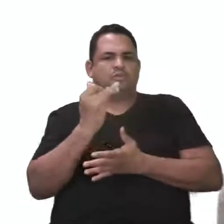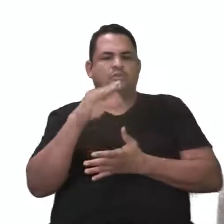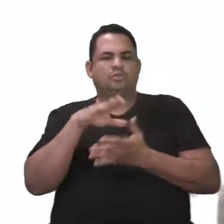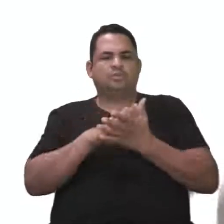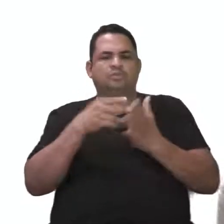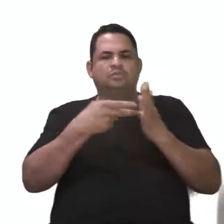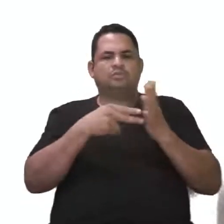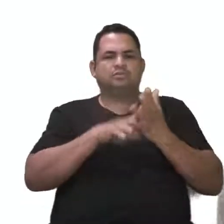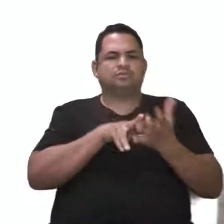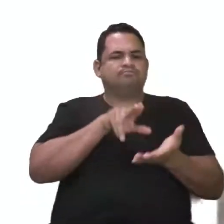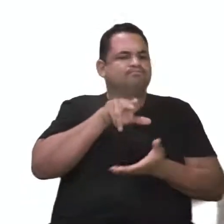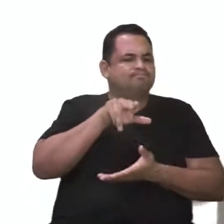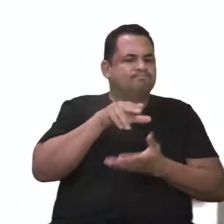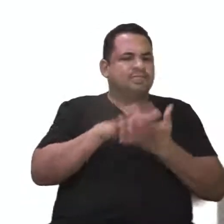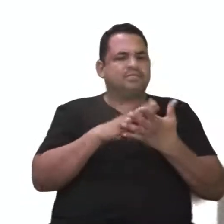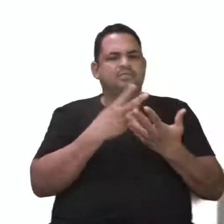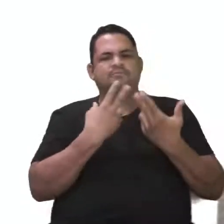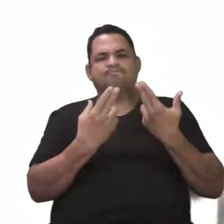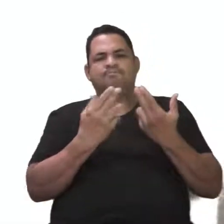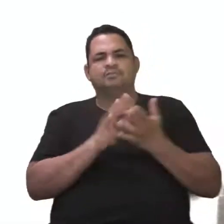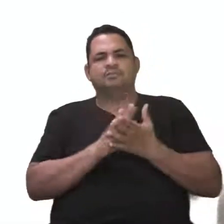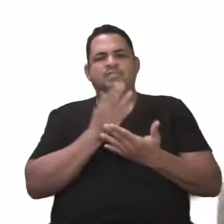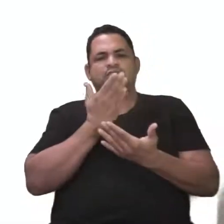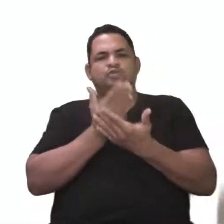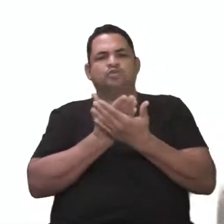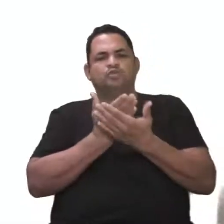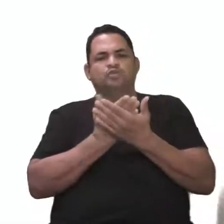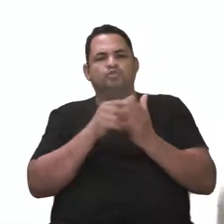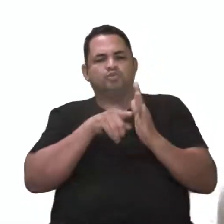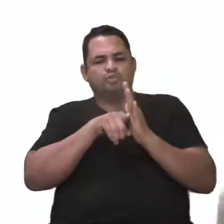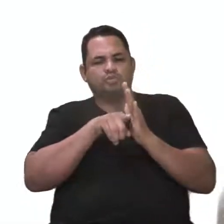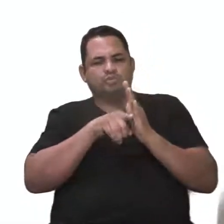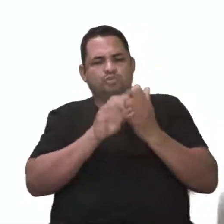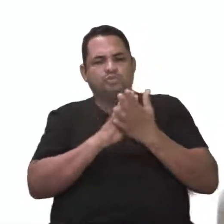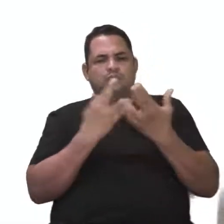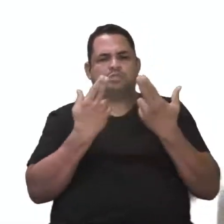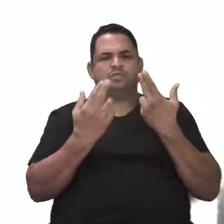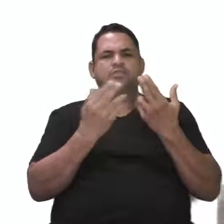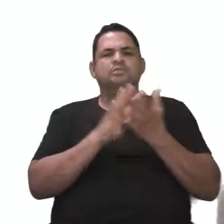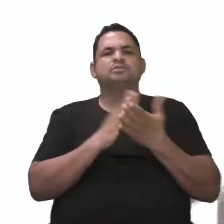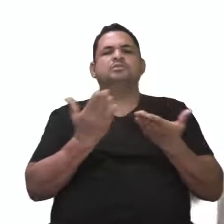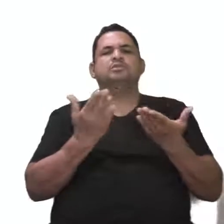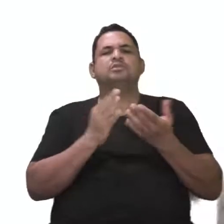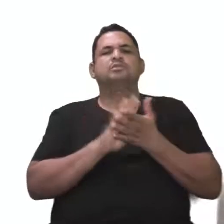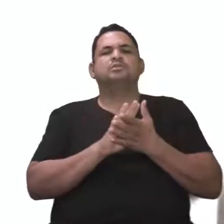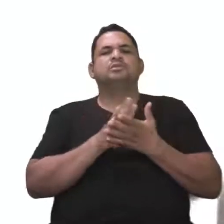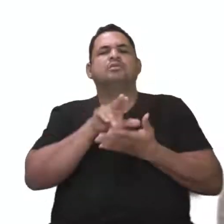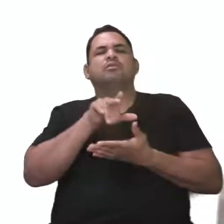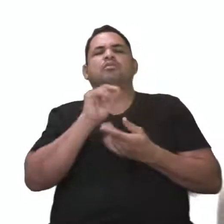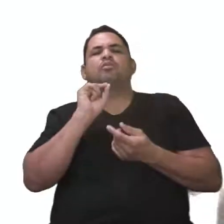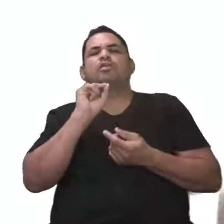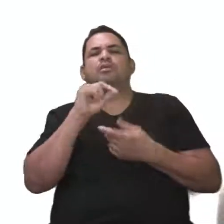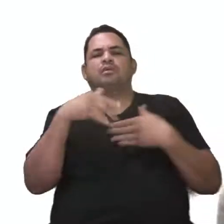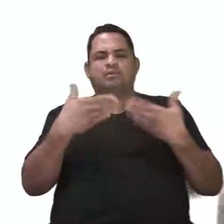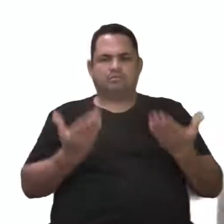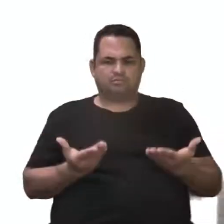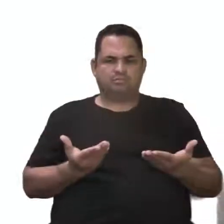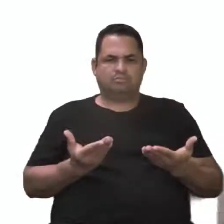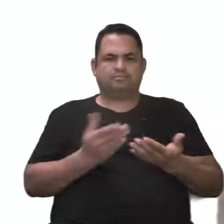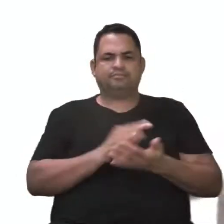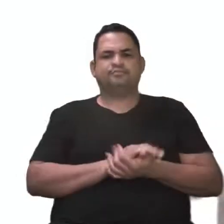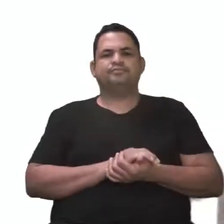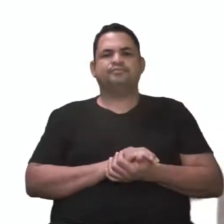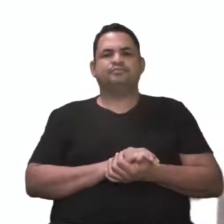algo similar, semelhante, então eu estudo a semelhança. Mas semelhança de quê? Igualdade, o que é isso,